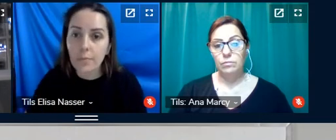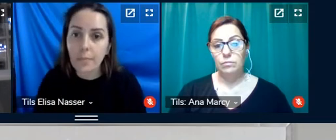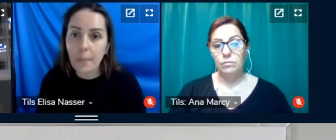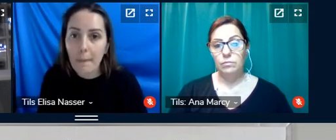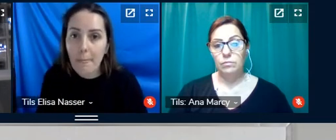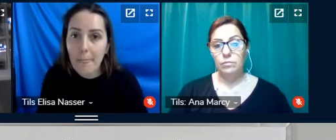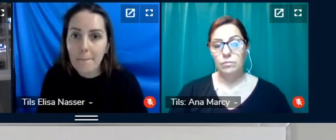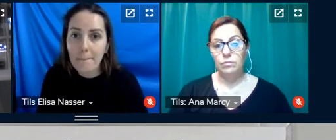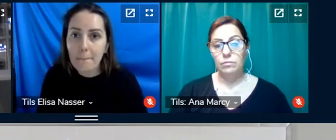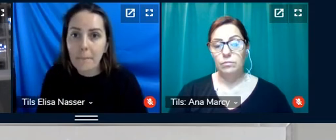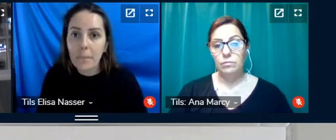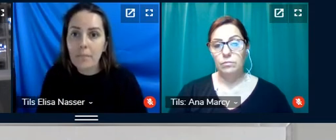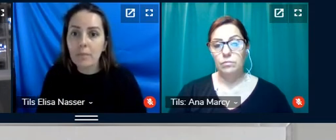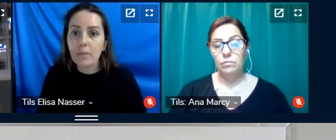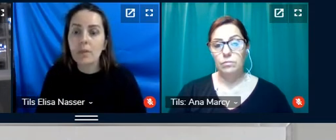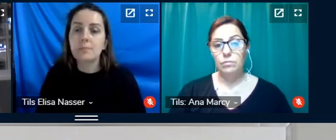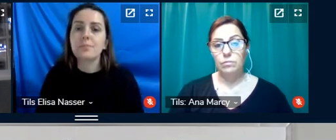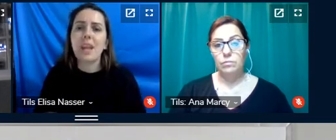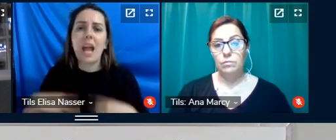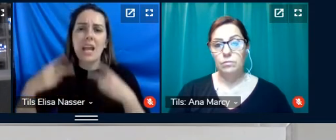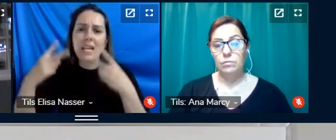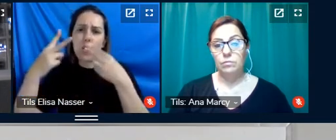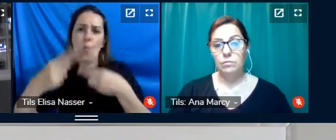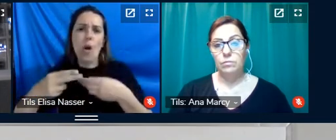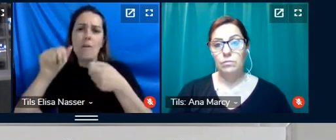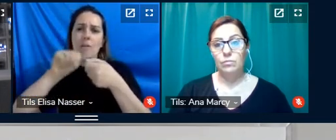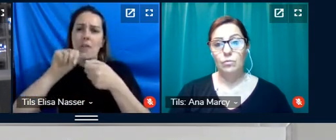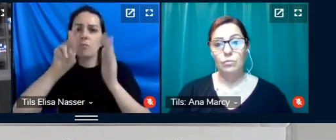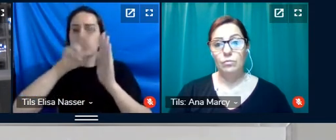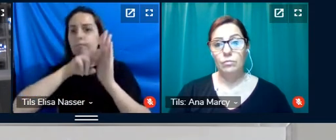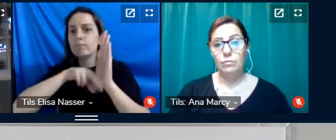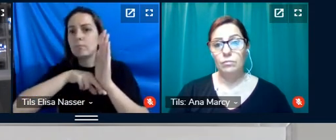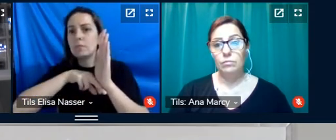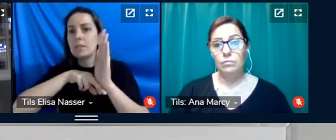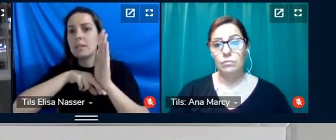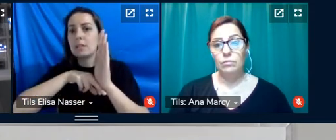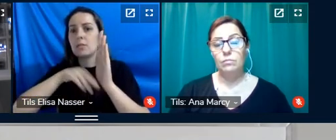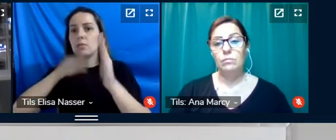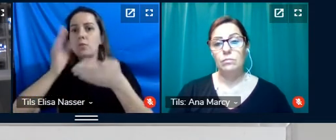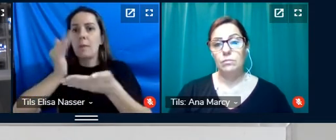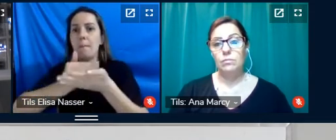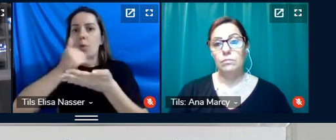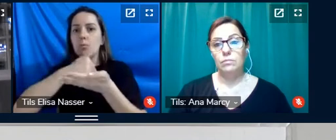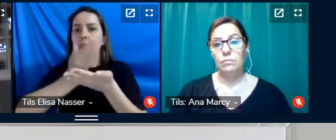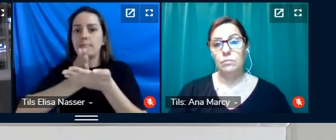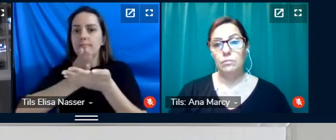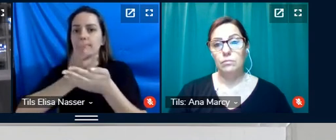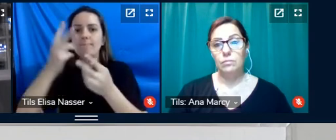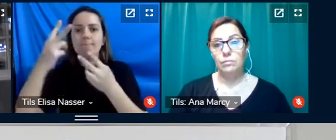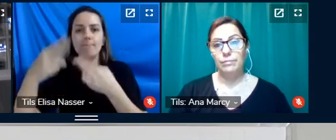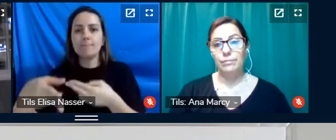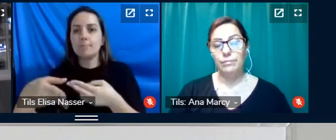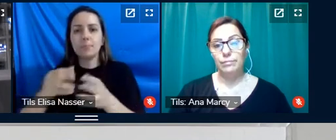Tá? Então é assim, a receita de bolo, é bem tranquilo, não tem muito que mudar com relação a isso. Tá?